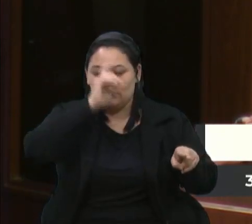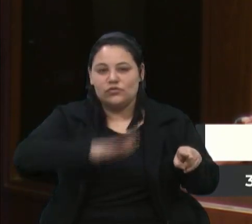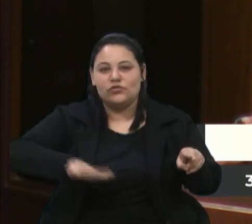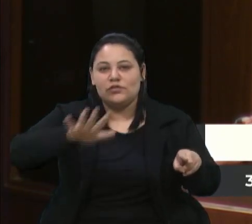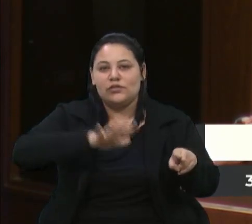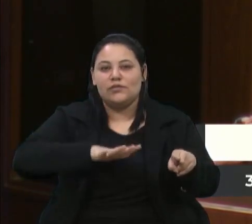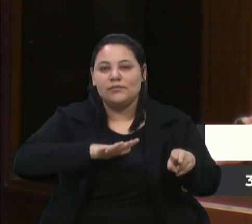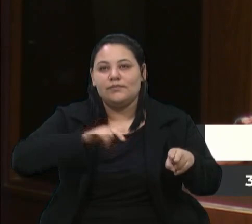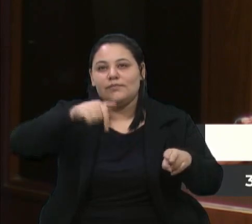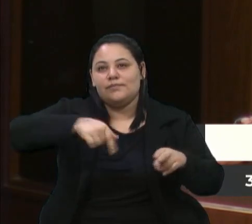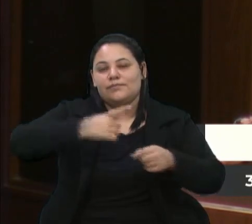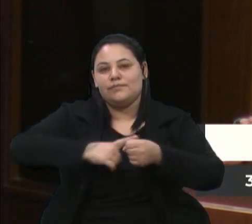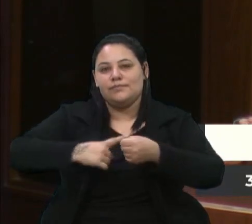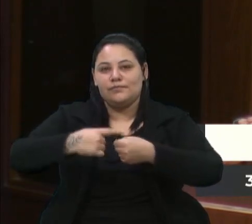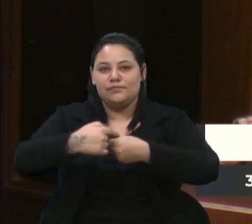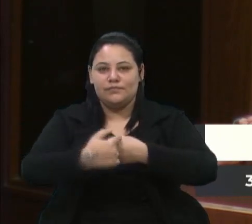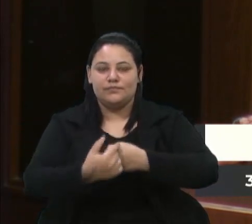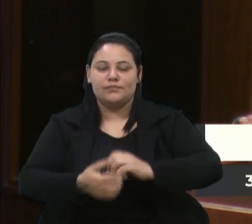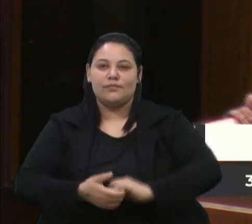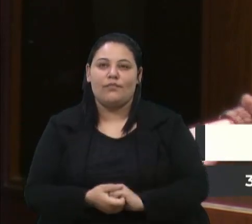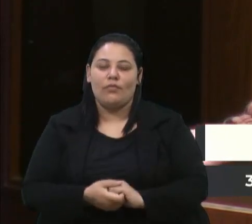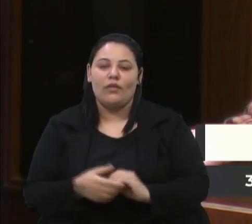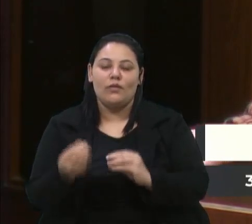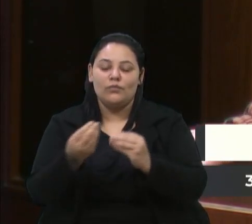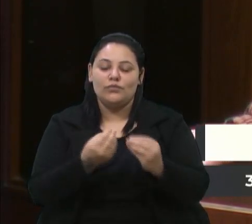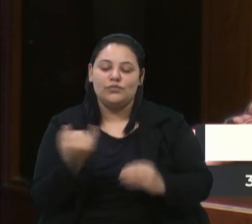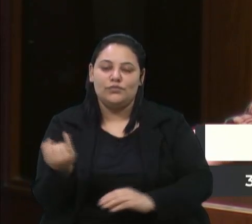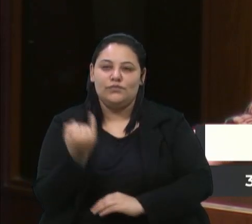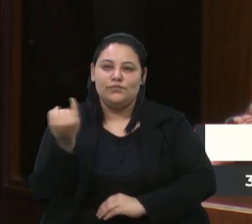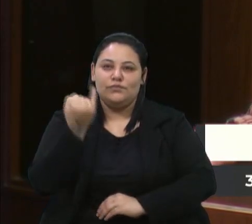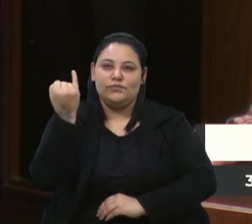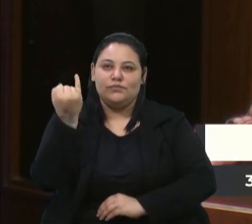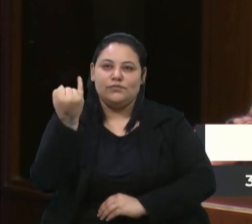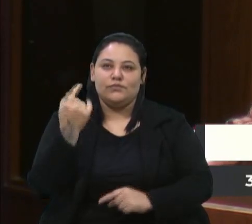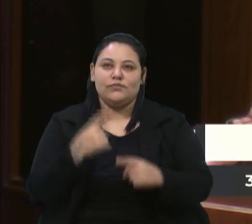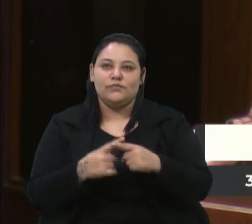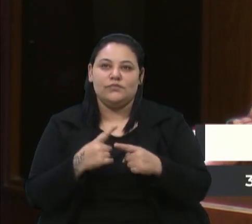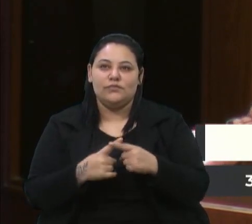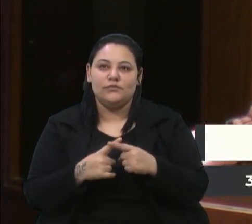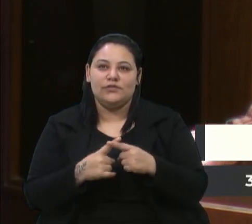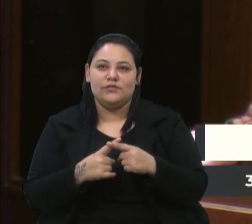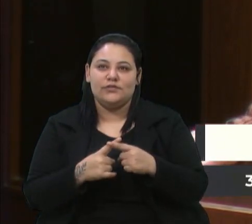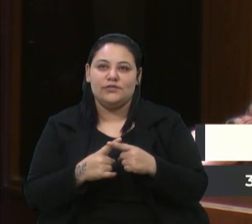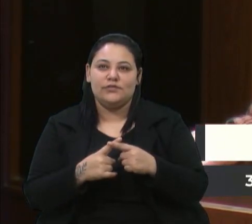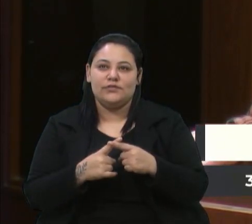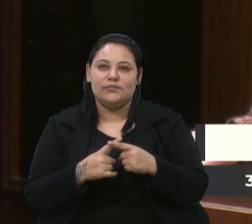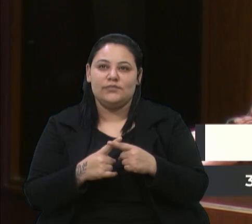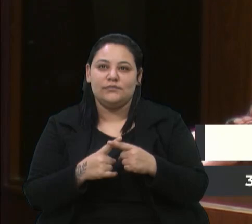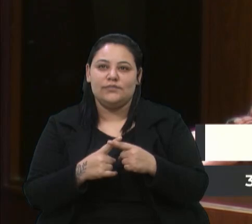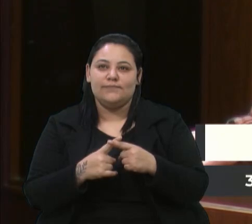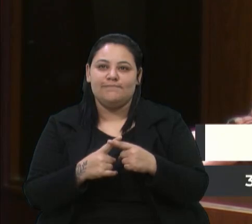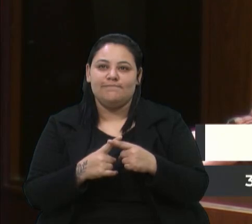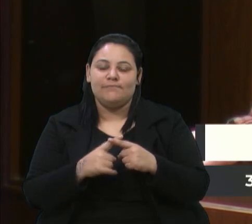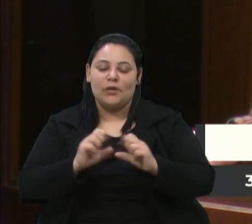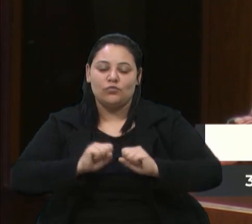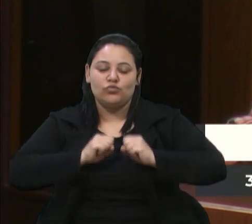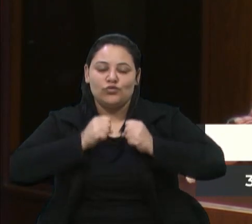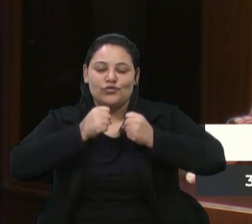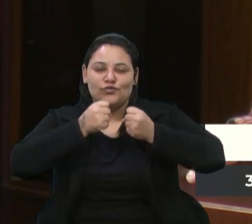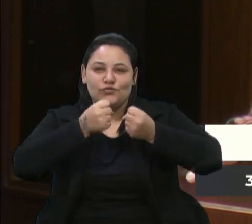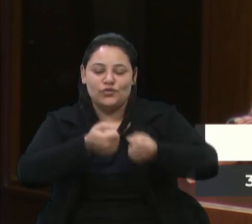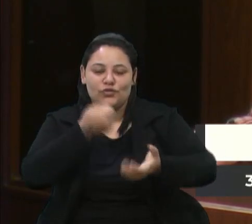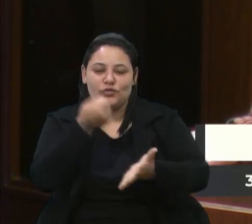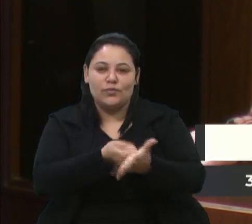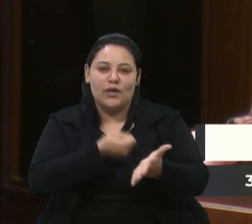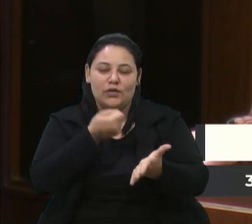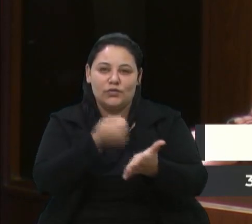na nossa cidade. E isso é muito importante, porque é oriundo de um aditivo de 53